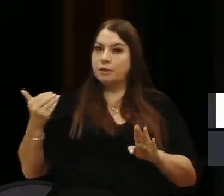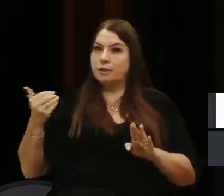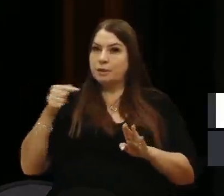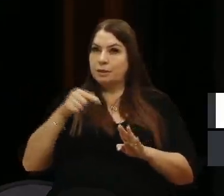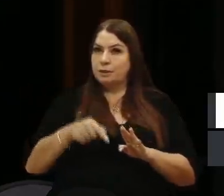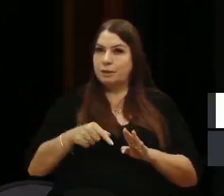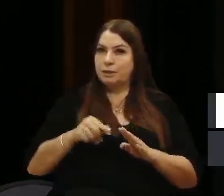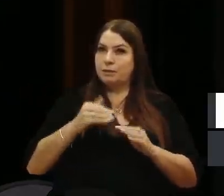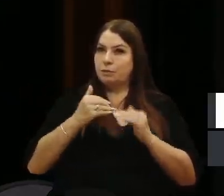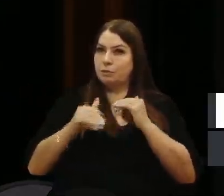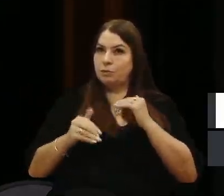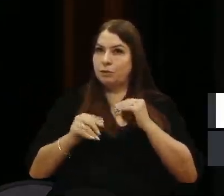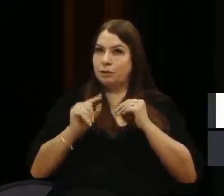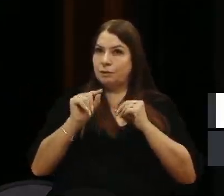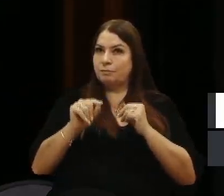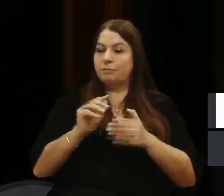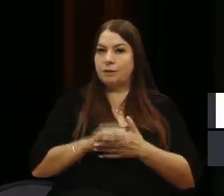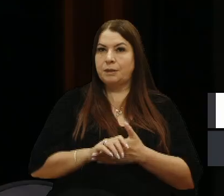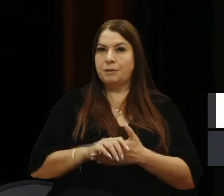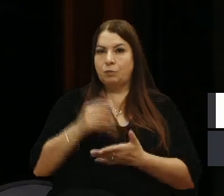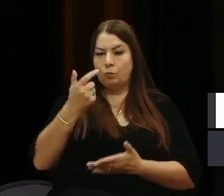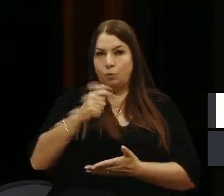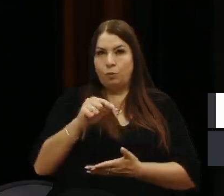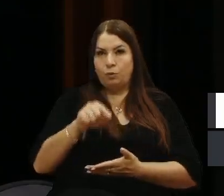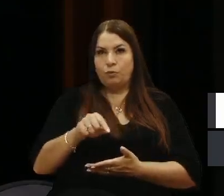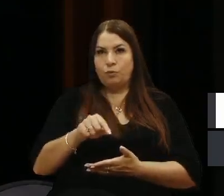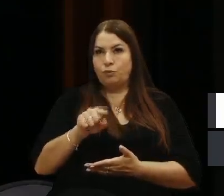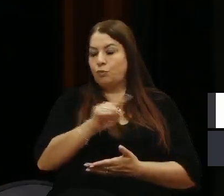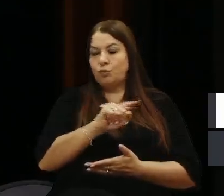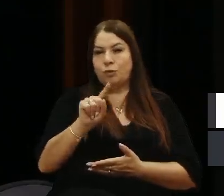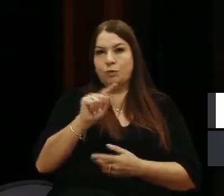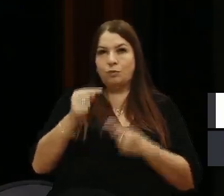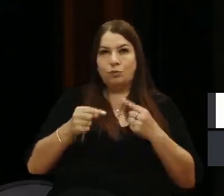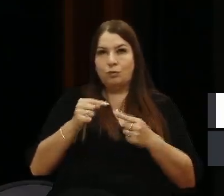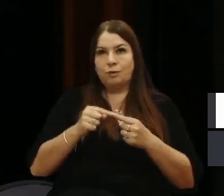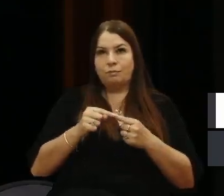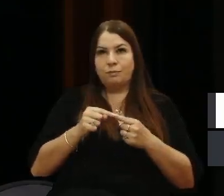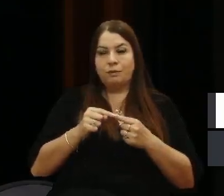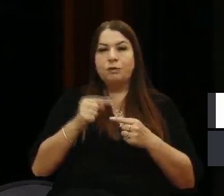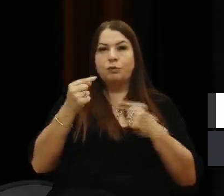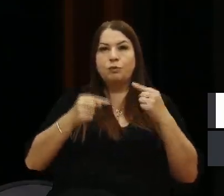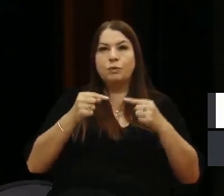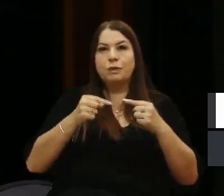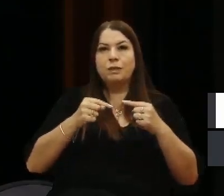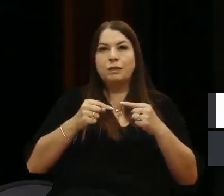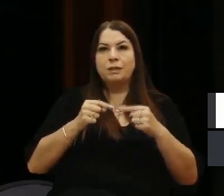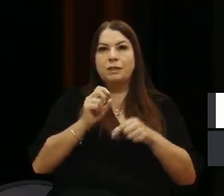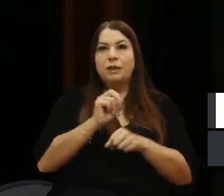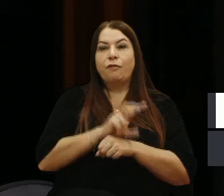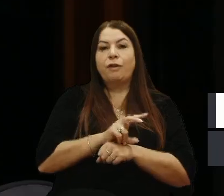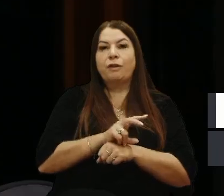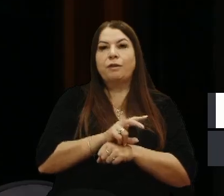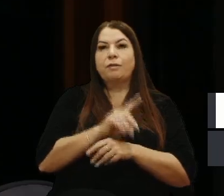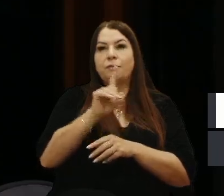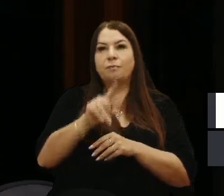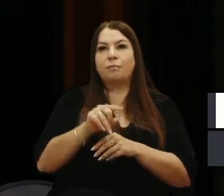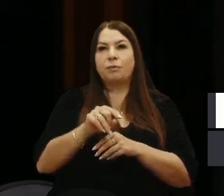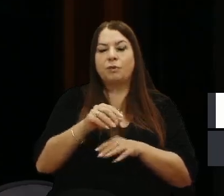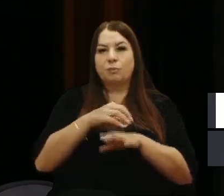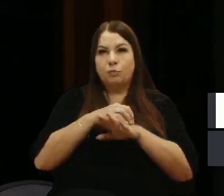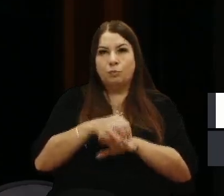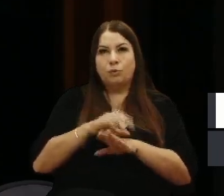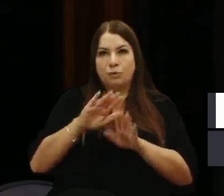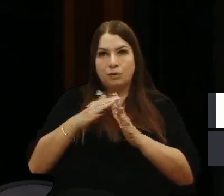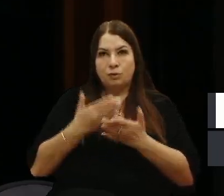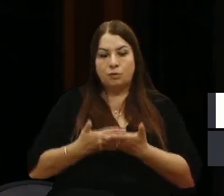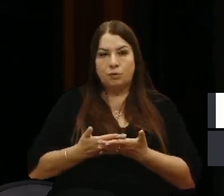dessa divergência pontual, mas eu acho que isso nós nem discutimos, porque nós estamos discutindo a vaga ainda, nós estamos discutindo o transporte